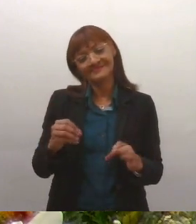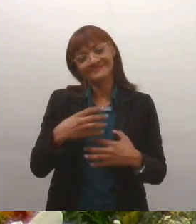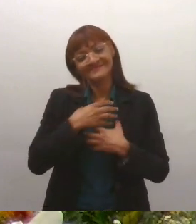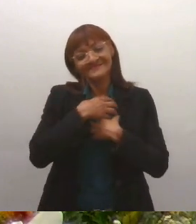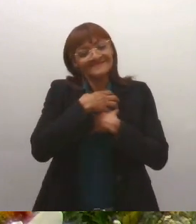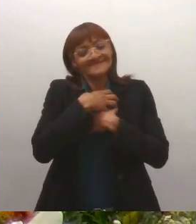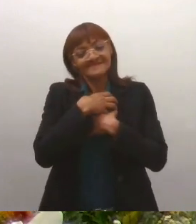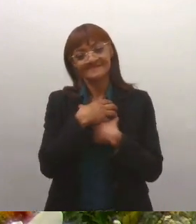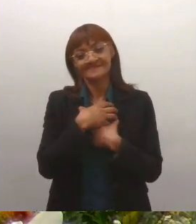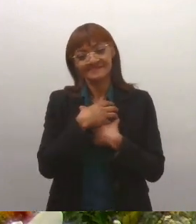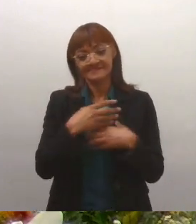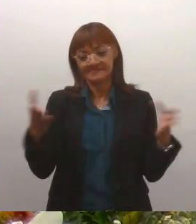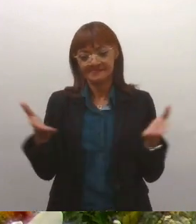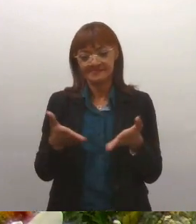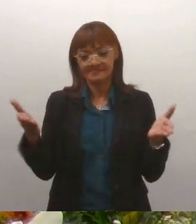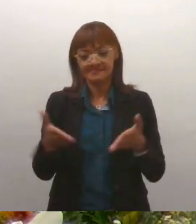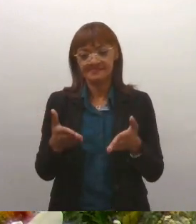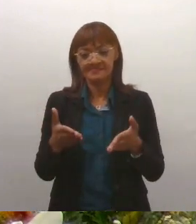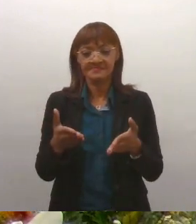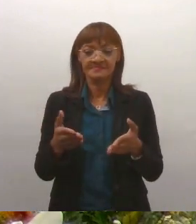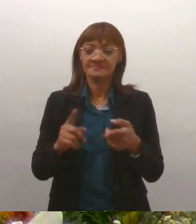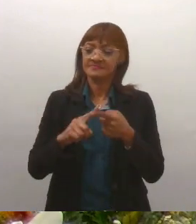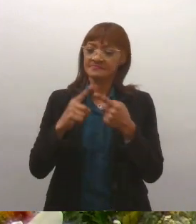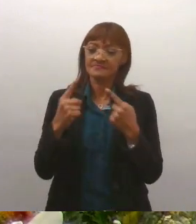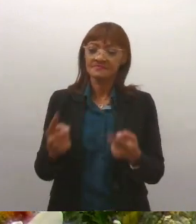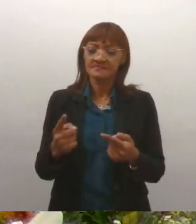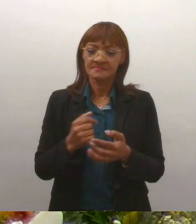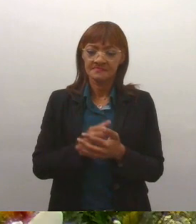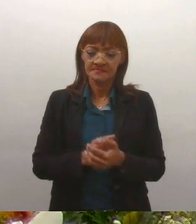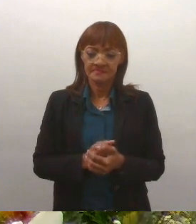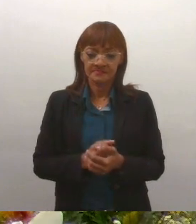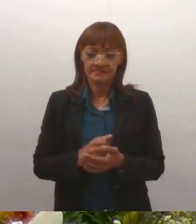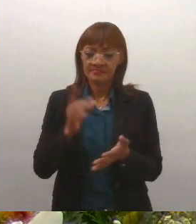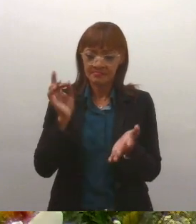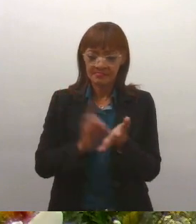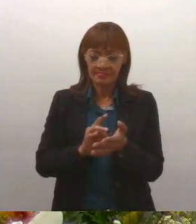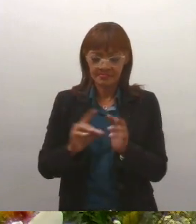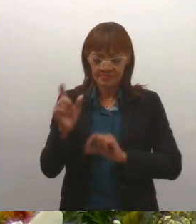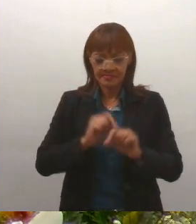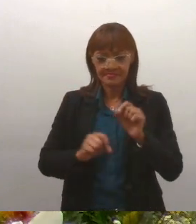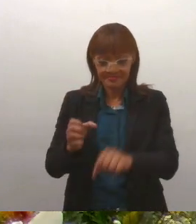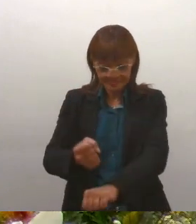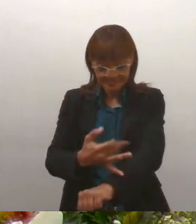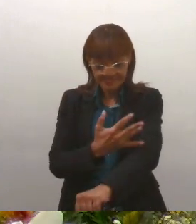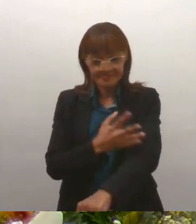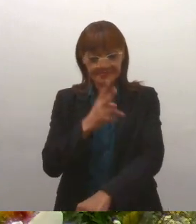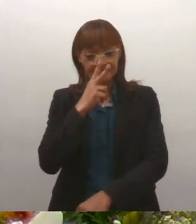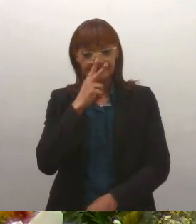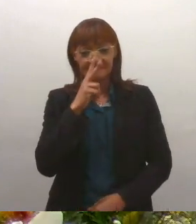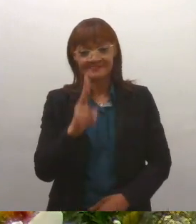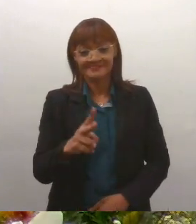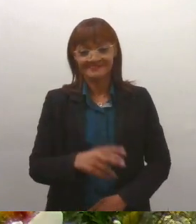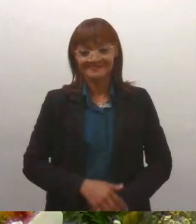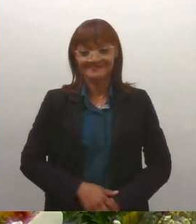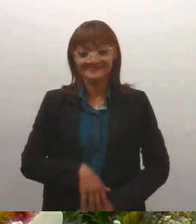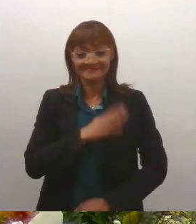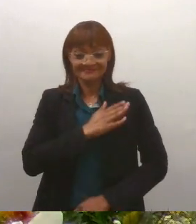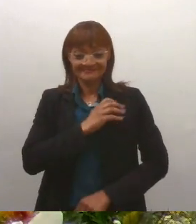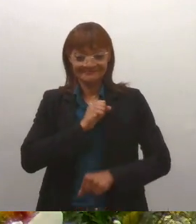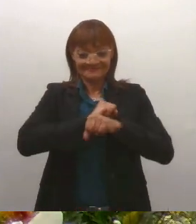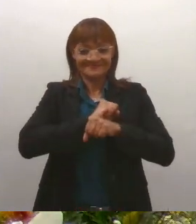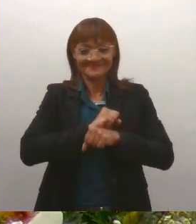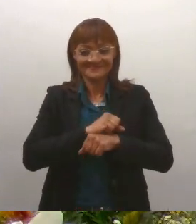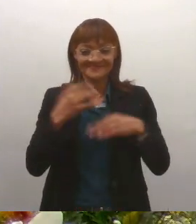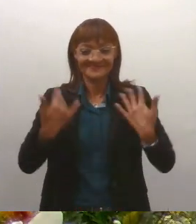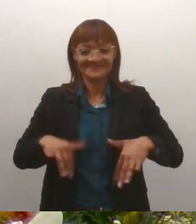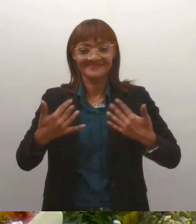meus cuidados profiláticos, porque a emoção é muito grande e eu poderia infartar nesse momento de alegria. Mas eu estou com